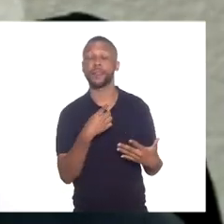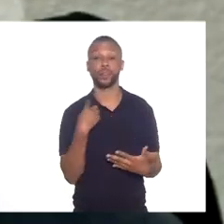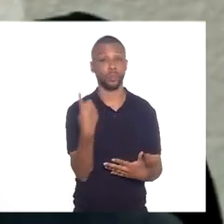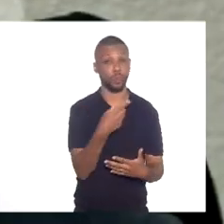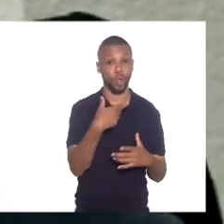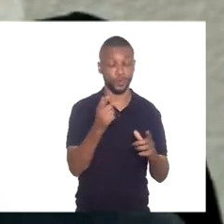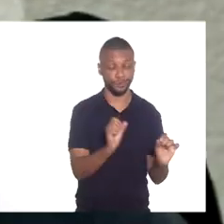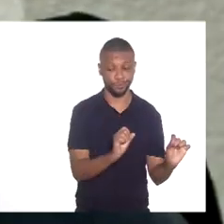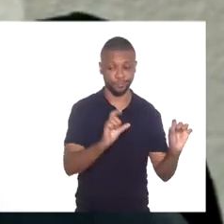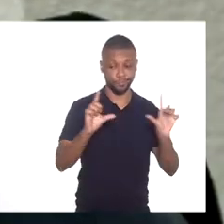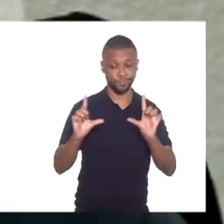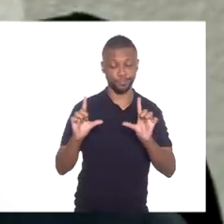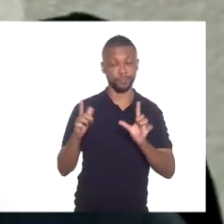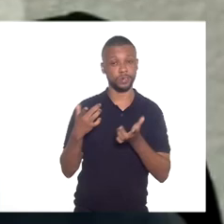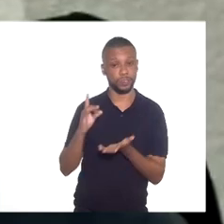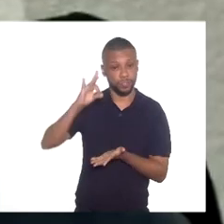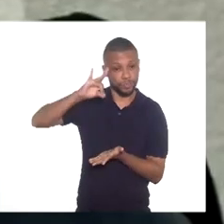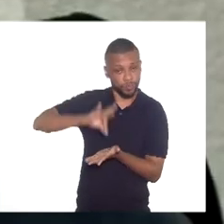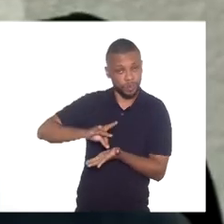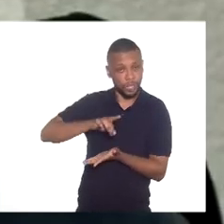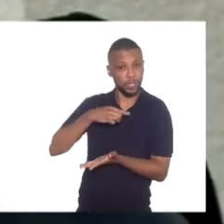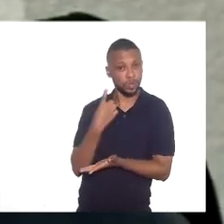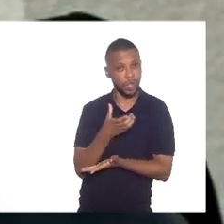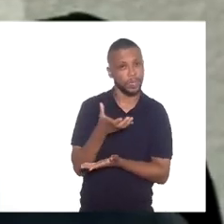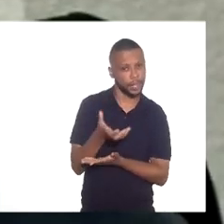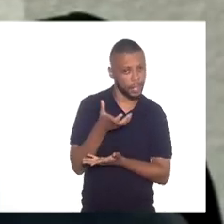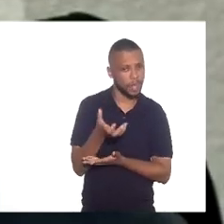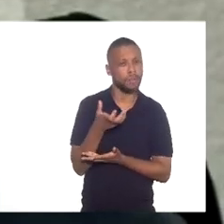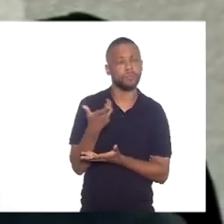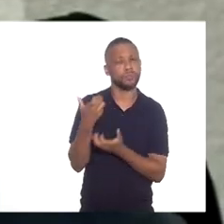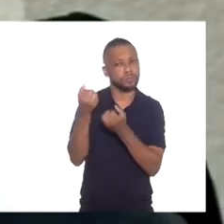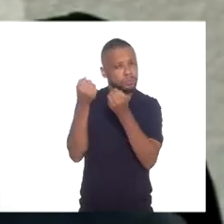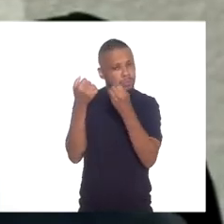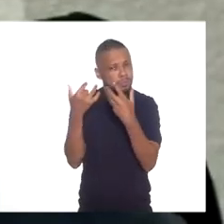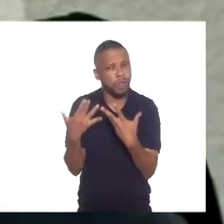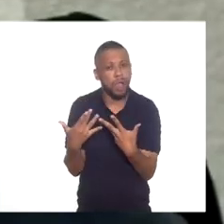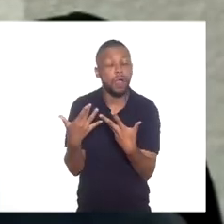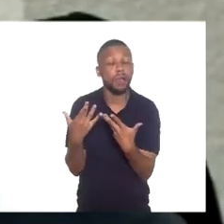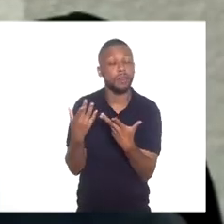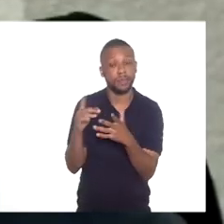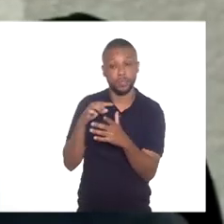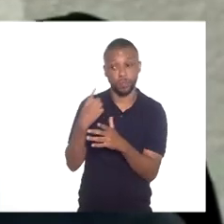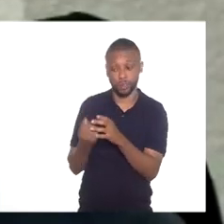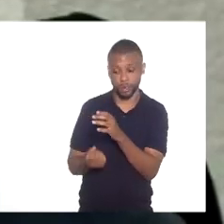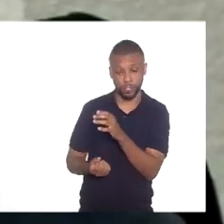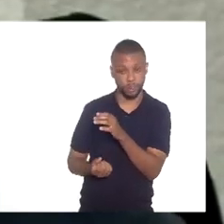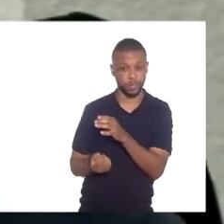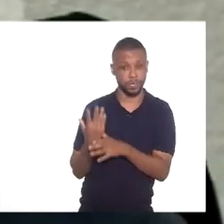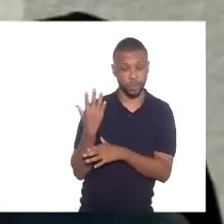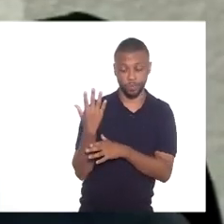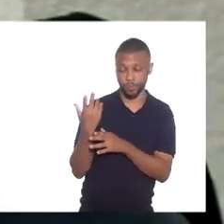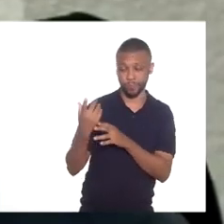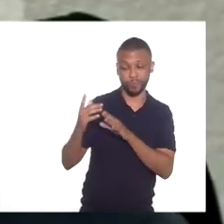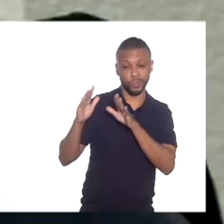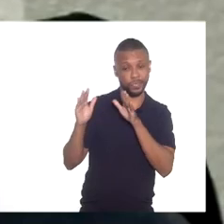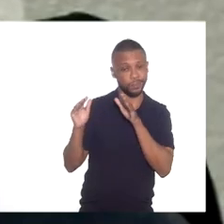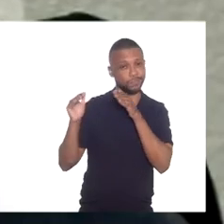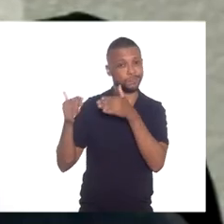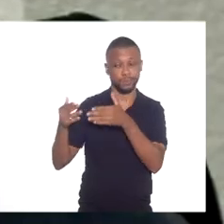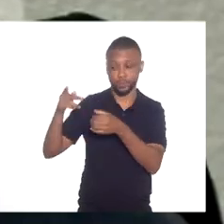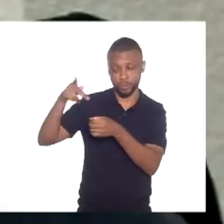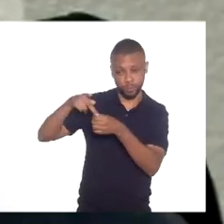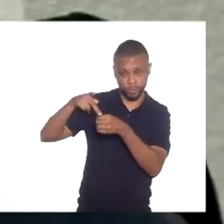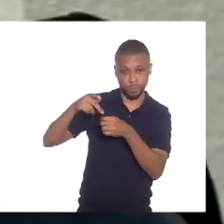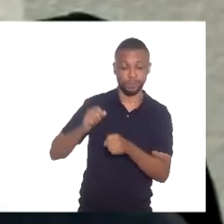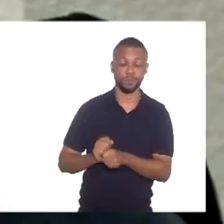de fato. Na verdade, uma vez criaram, deputado Luiz Paulo, um programa chamado Rio Além do Petróleo. Eu dizia, olha, tem que ser